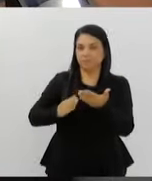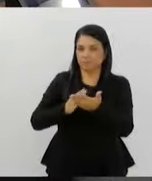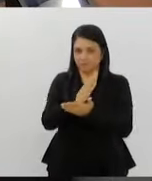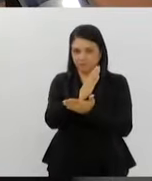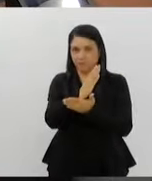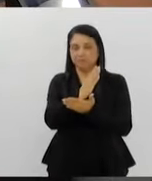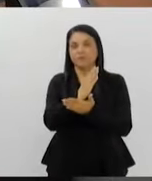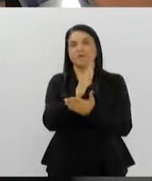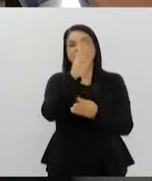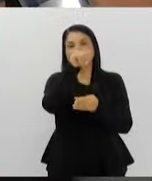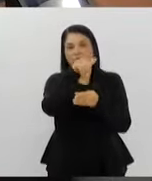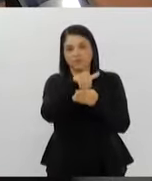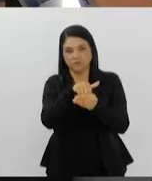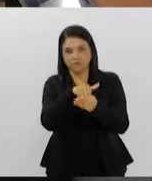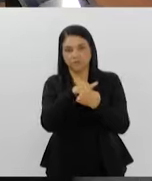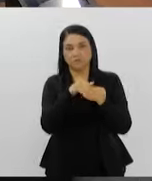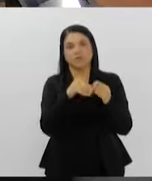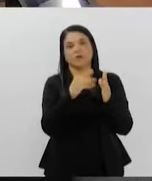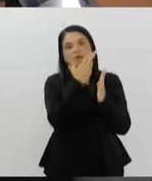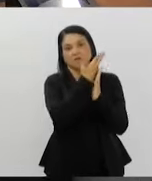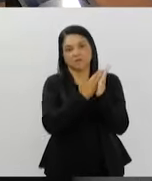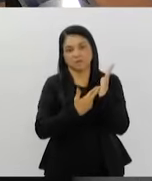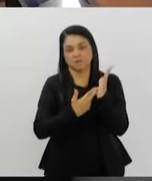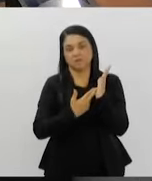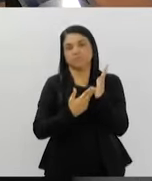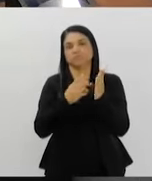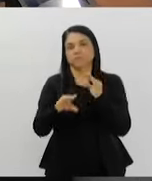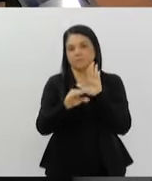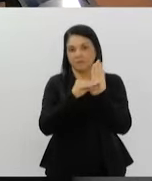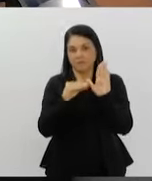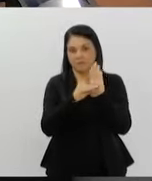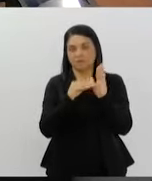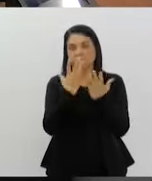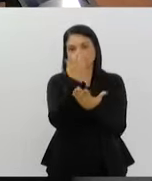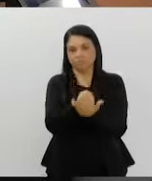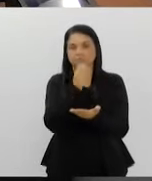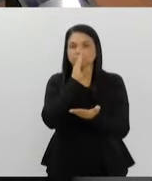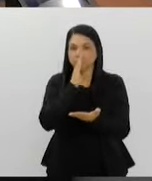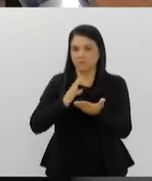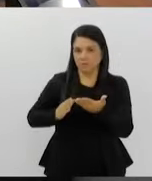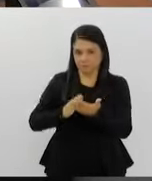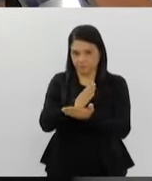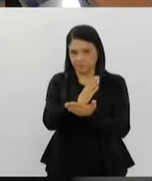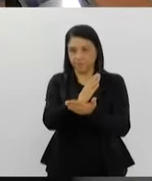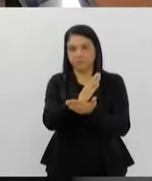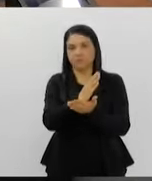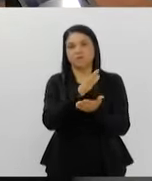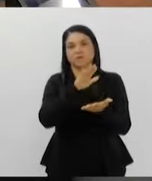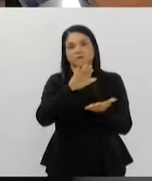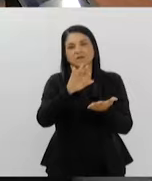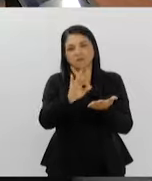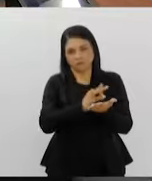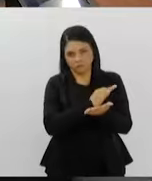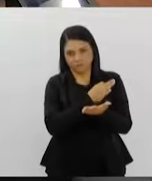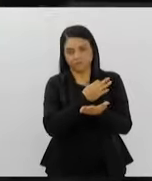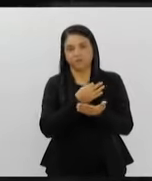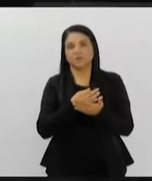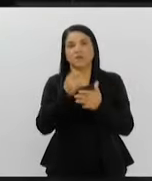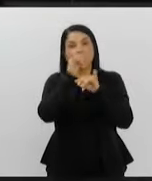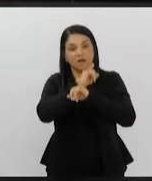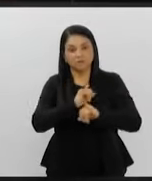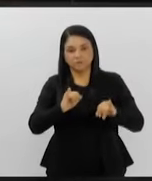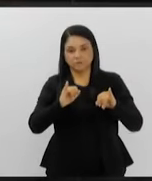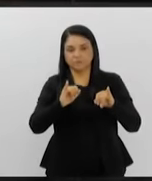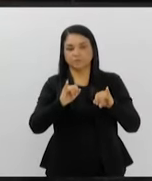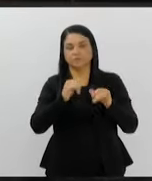Aprovado. Em votação, a redação final assim emendada. Senhores que aprovam, permaneçam como estão. Aprovado, vai autógrafo.